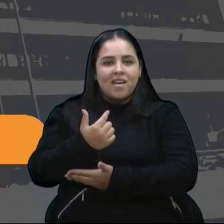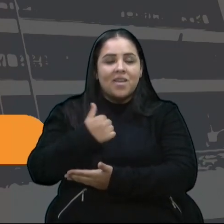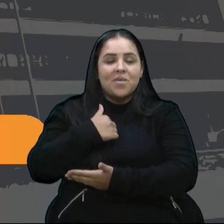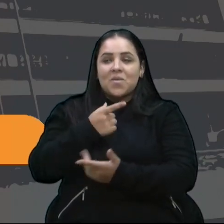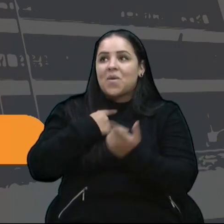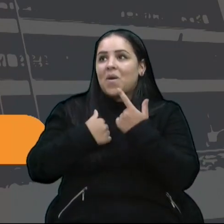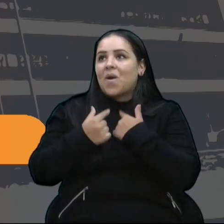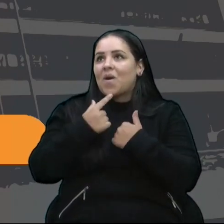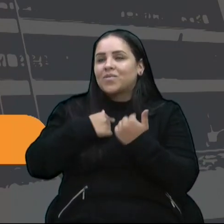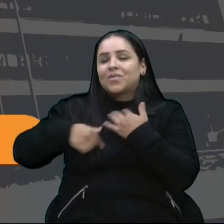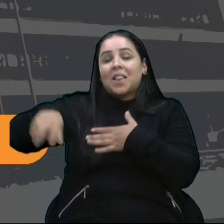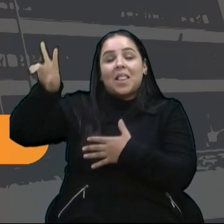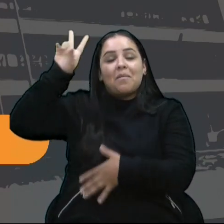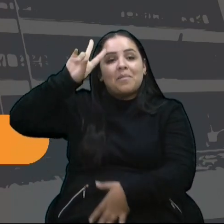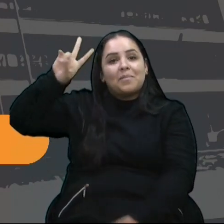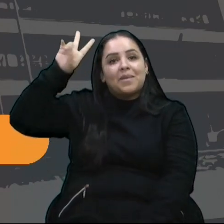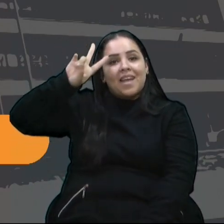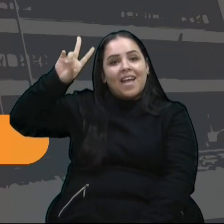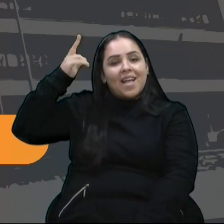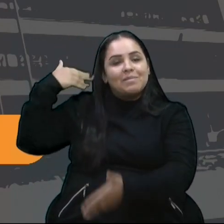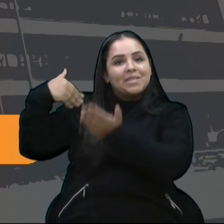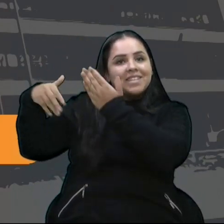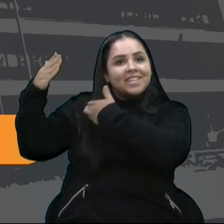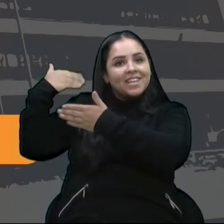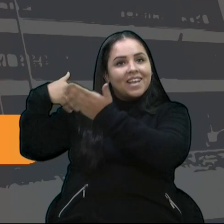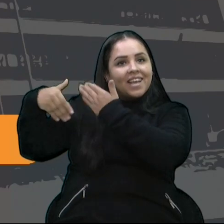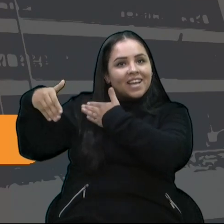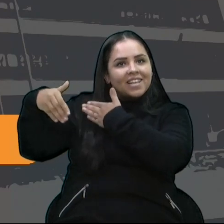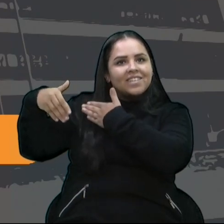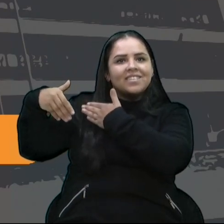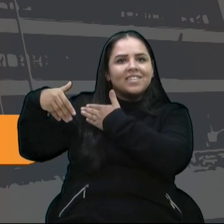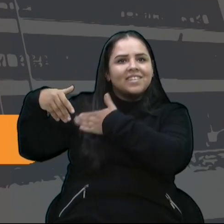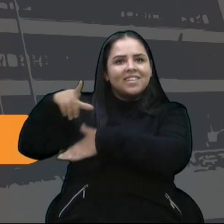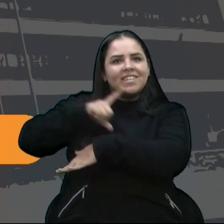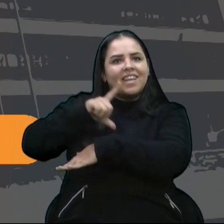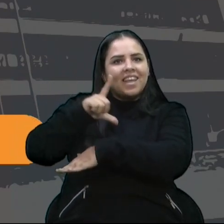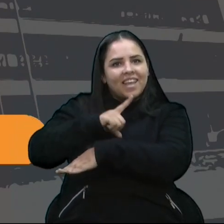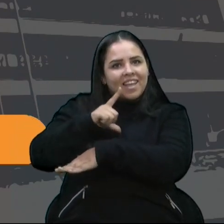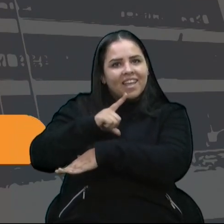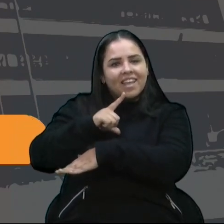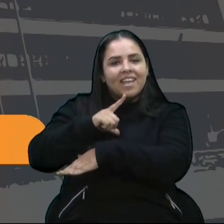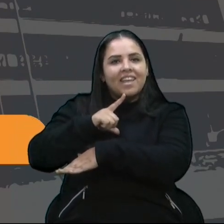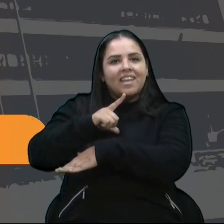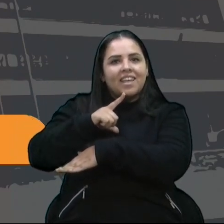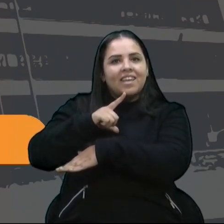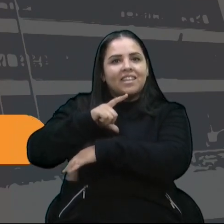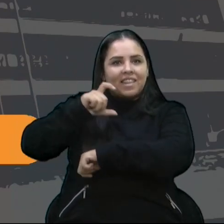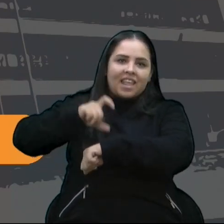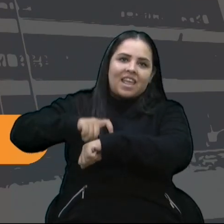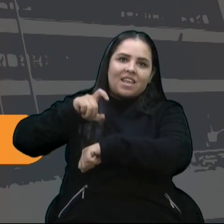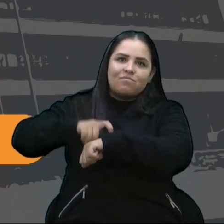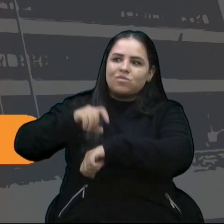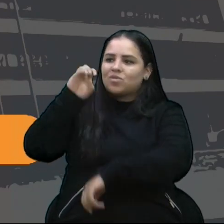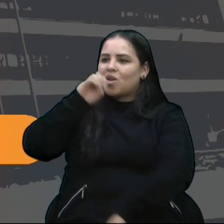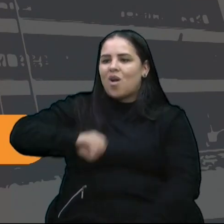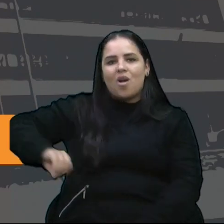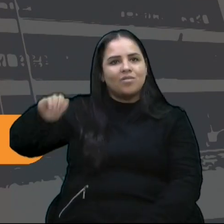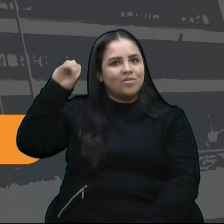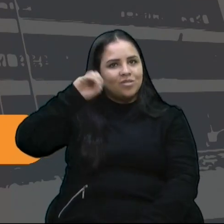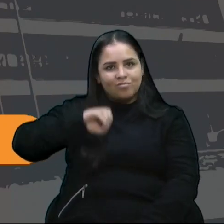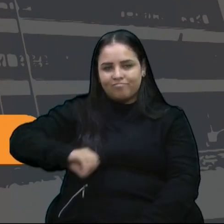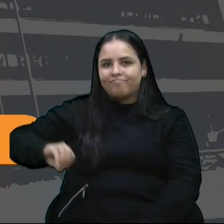né? E eu lembro assim que a nossa publicidade e propaganda, né, ela já teve momentos maravilhosos